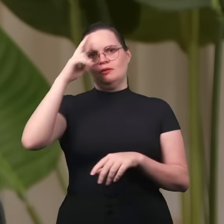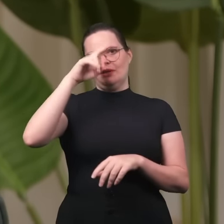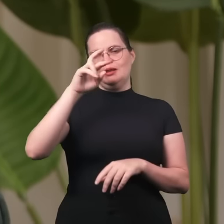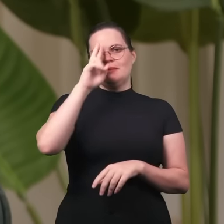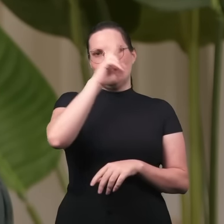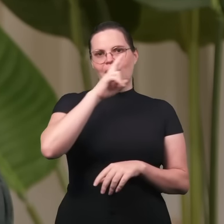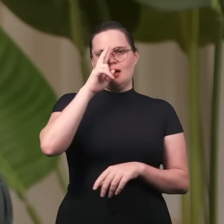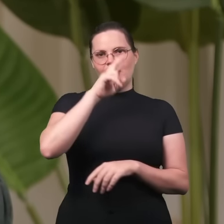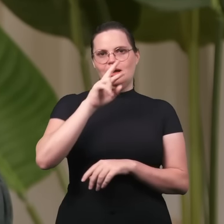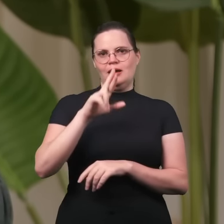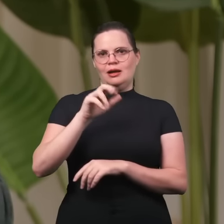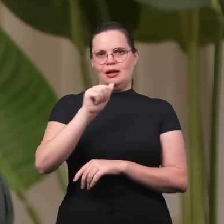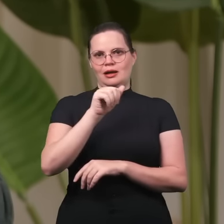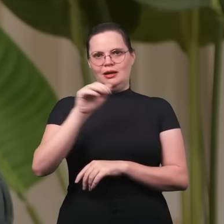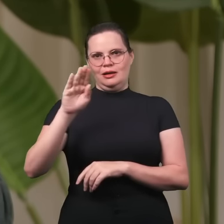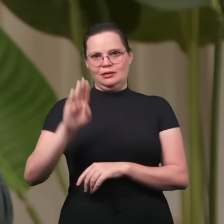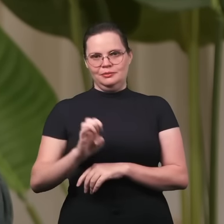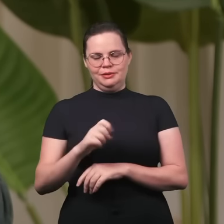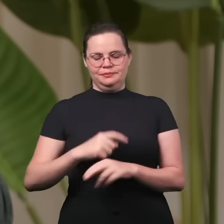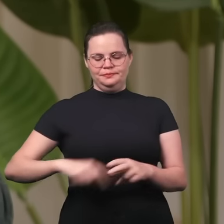de Raabe,